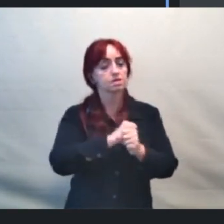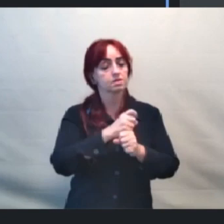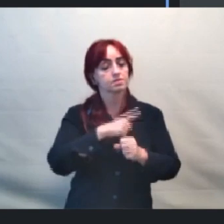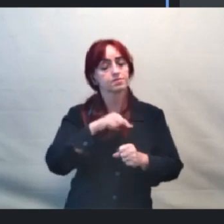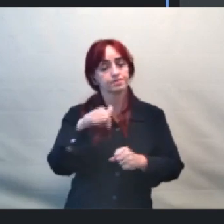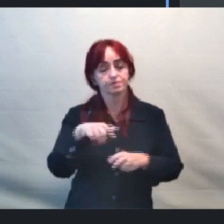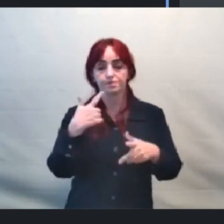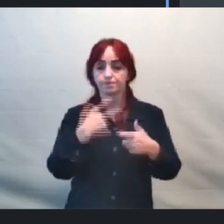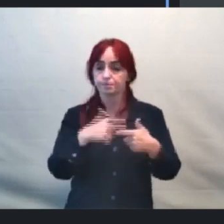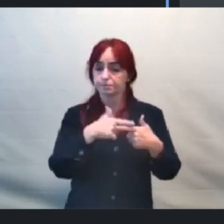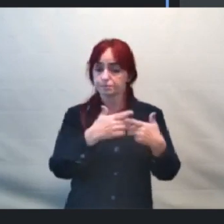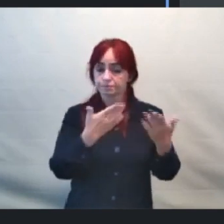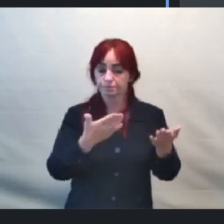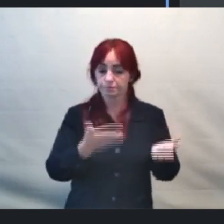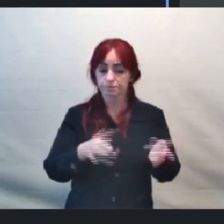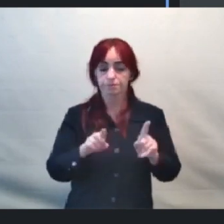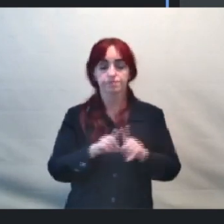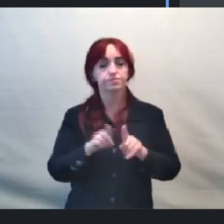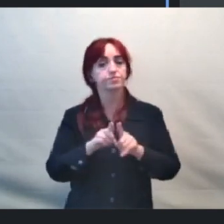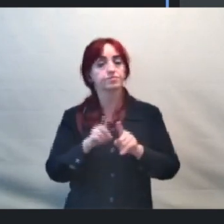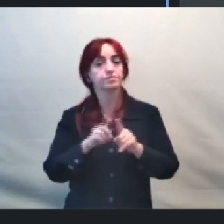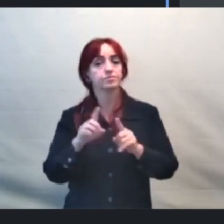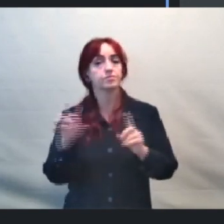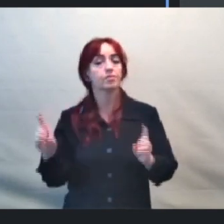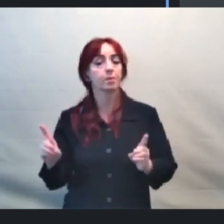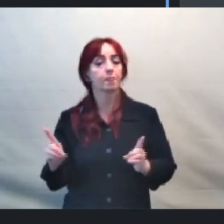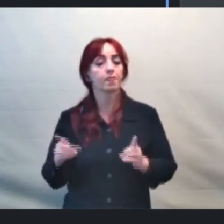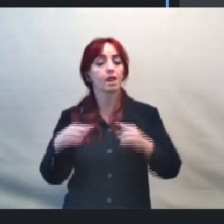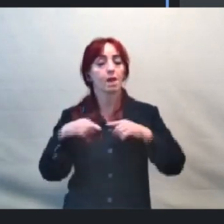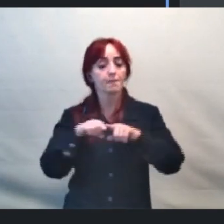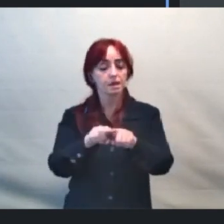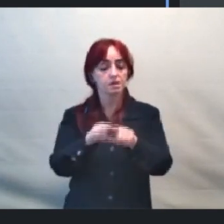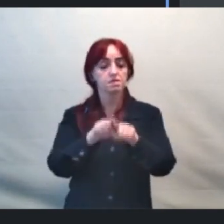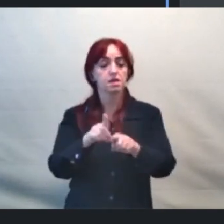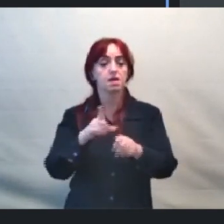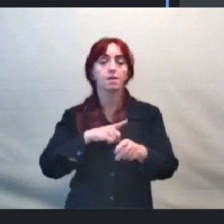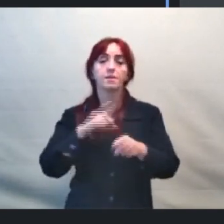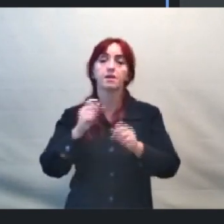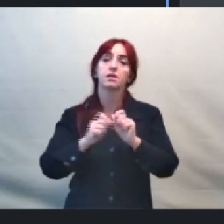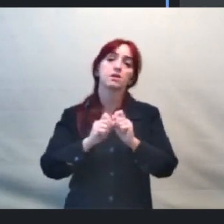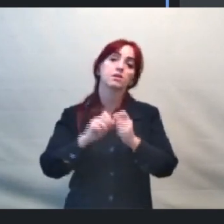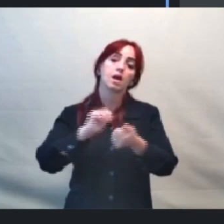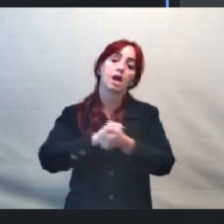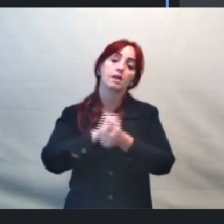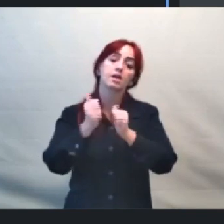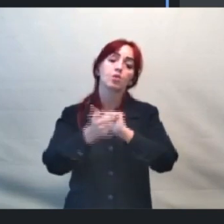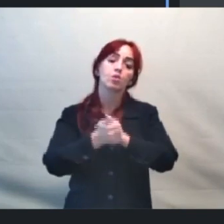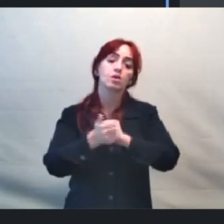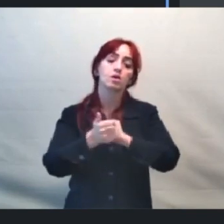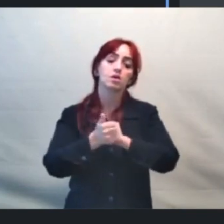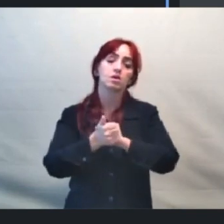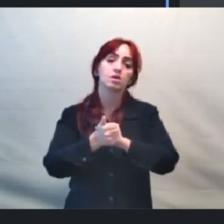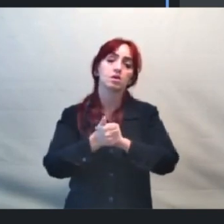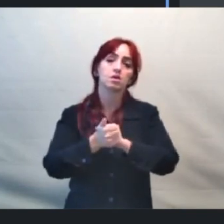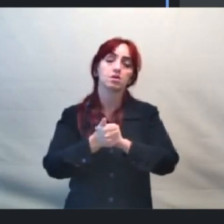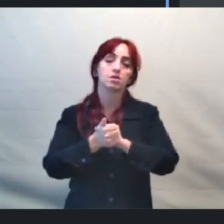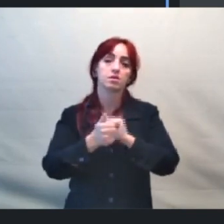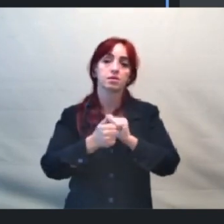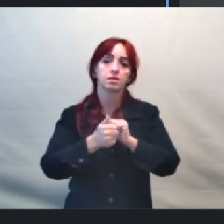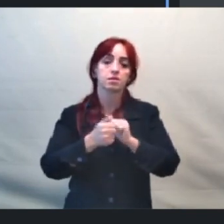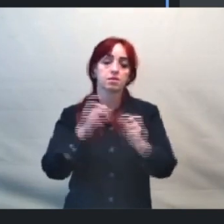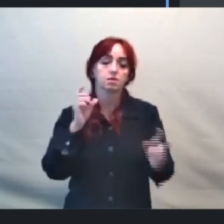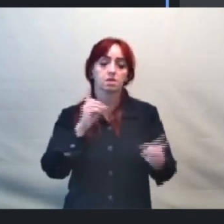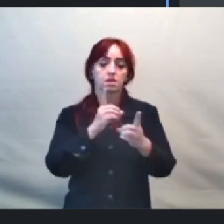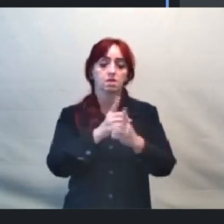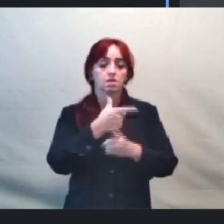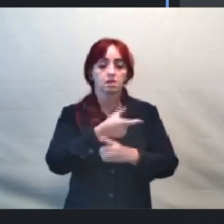da rede de creches parceiras, que a gente está readequando o atendimento para 2024, com a perspectiva de cada vez